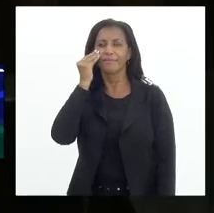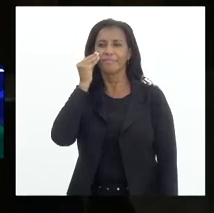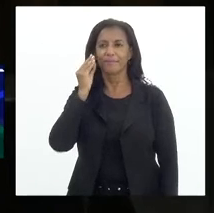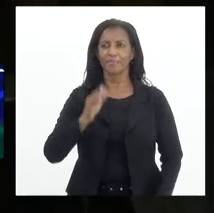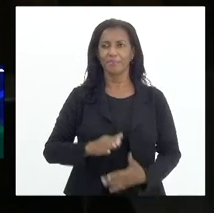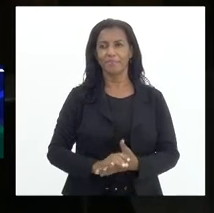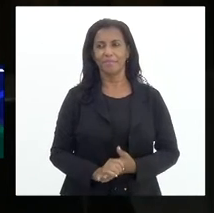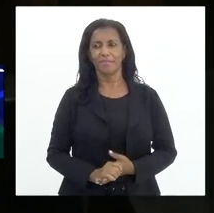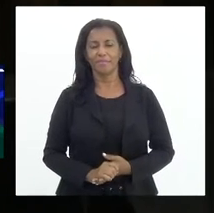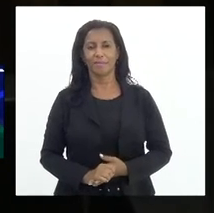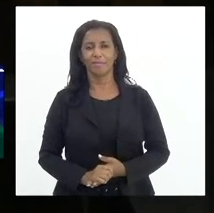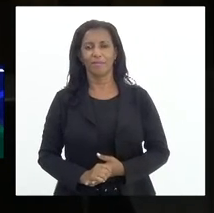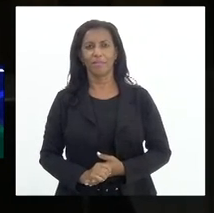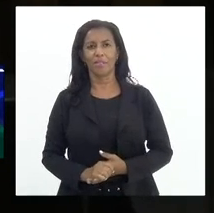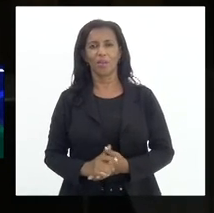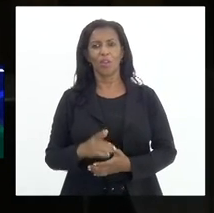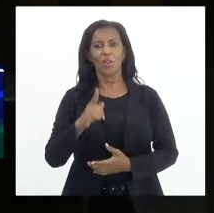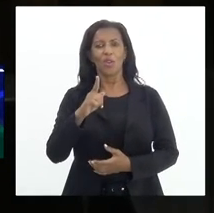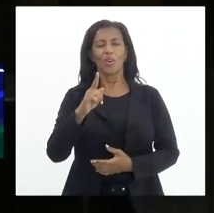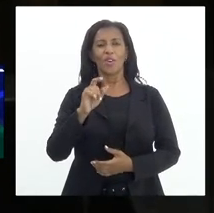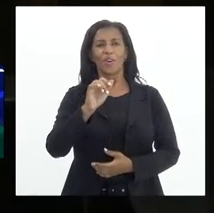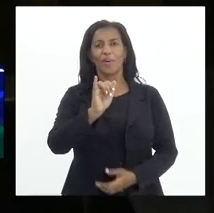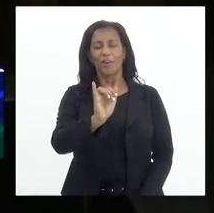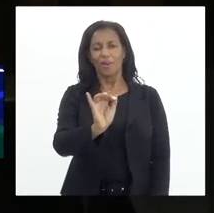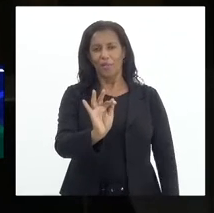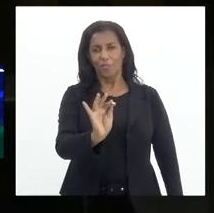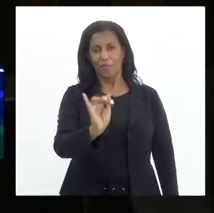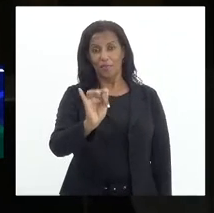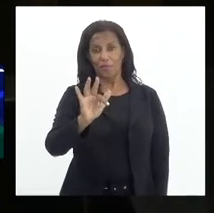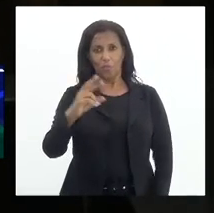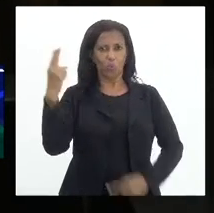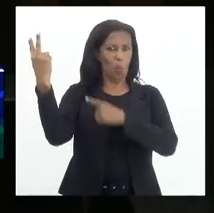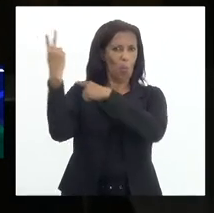colocar o filtro solar,